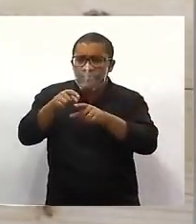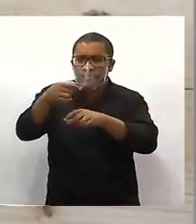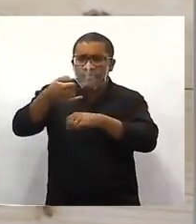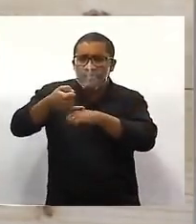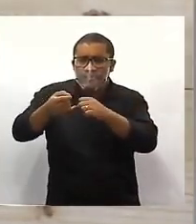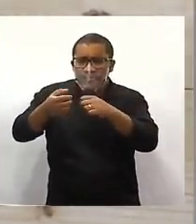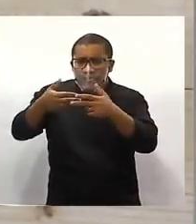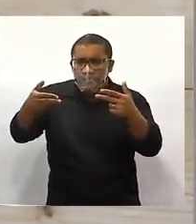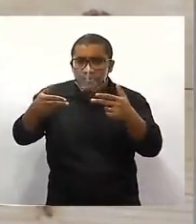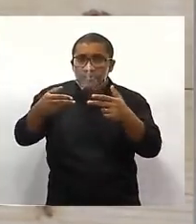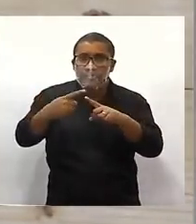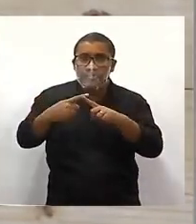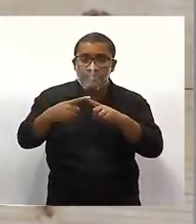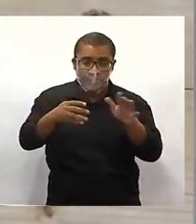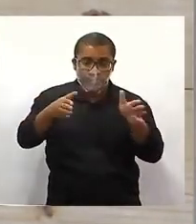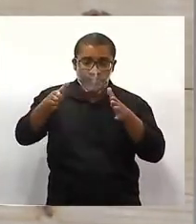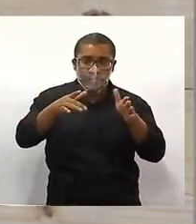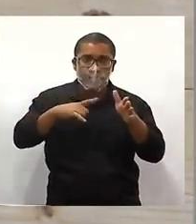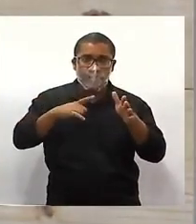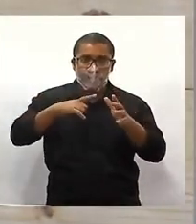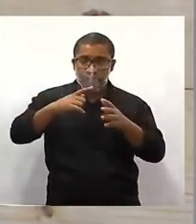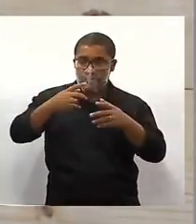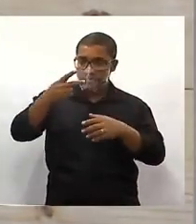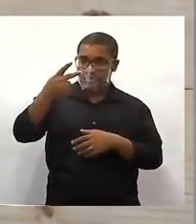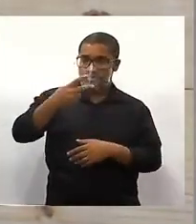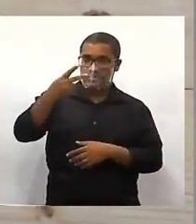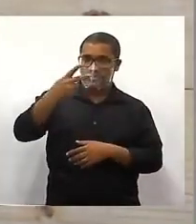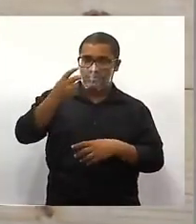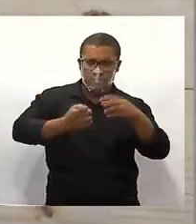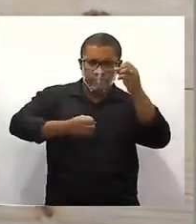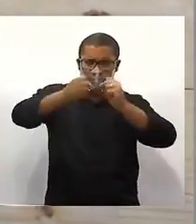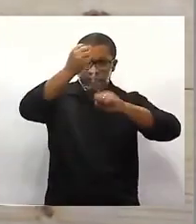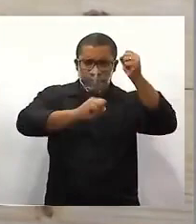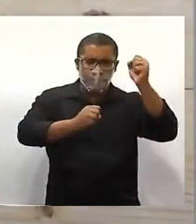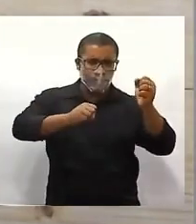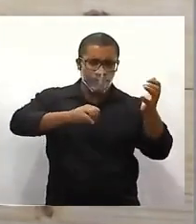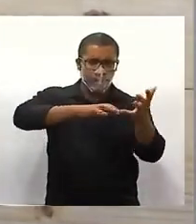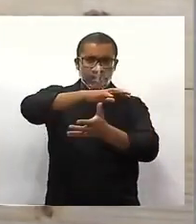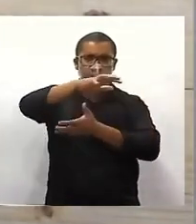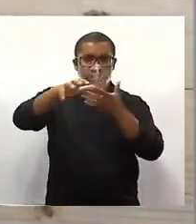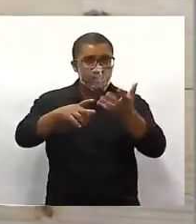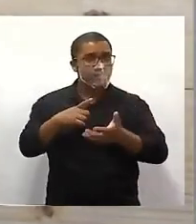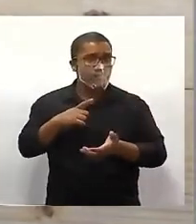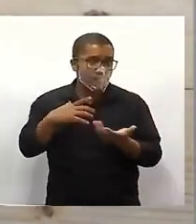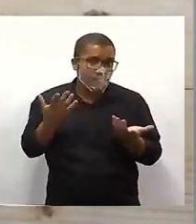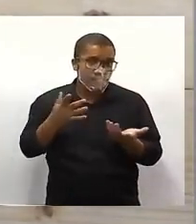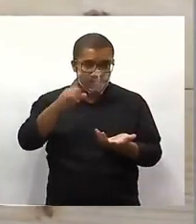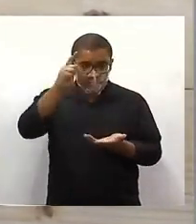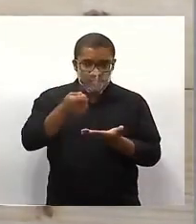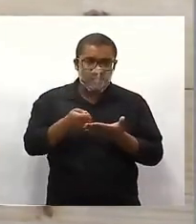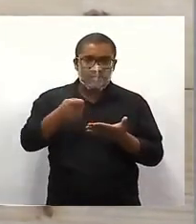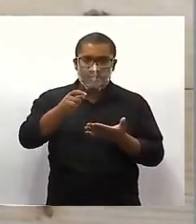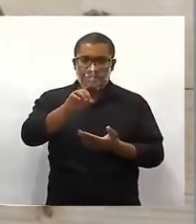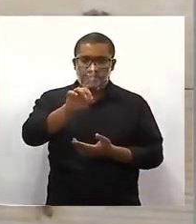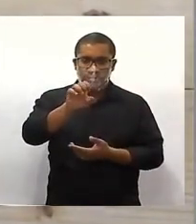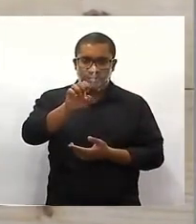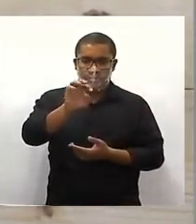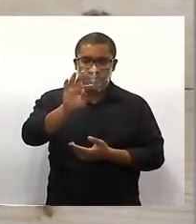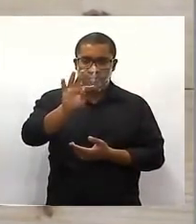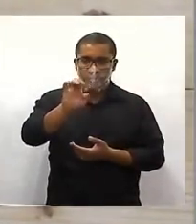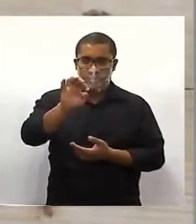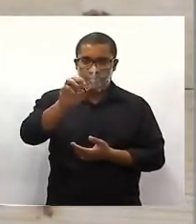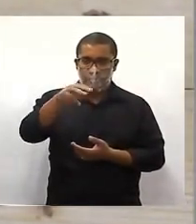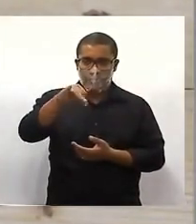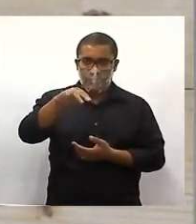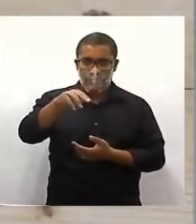segunda Revolução Industrial. Então, o determinismo ele se fundamenta como um homem sendo fruto do meio. Toda a